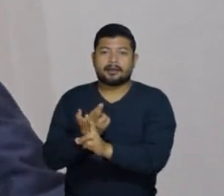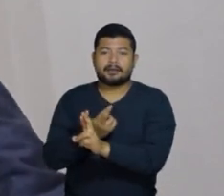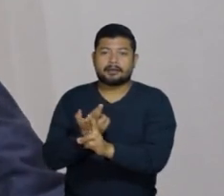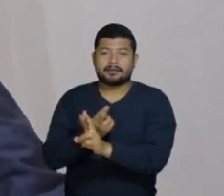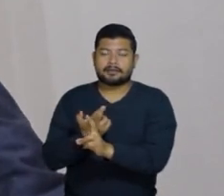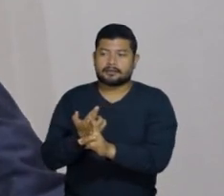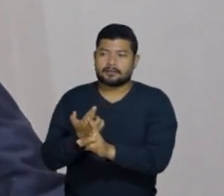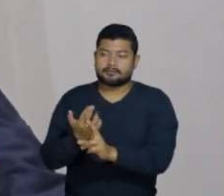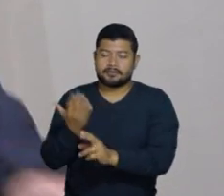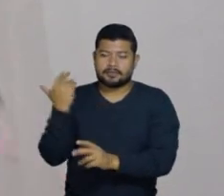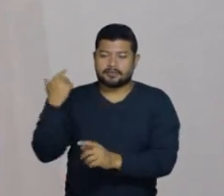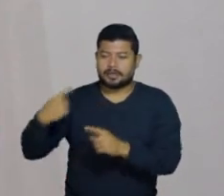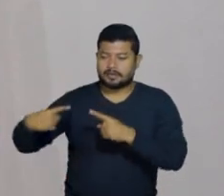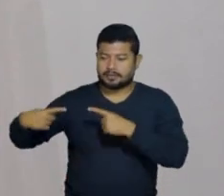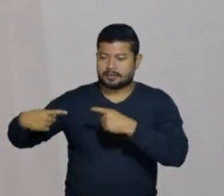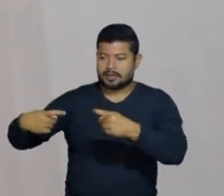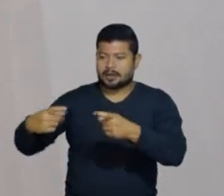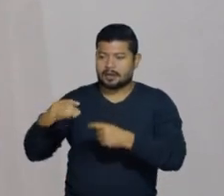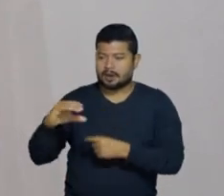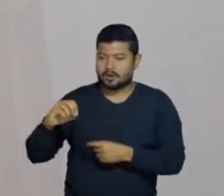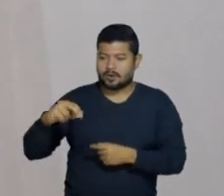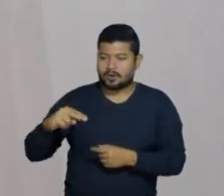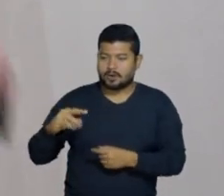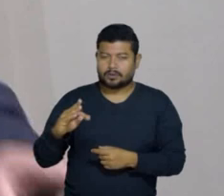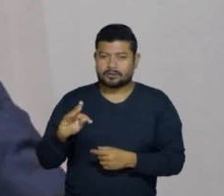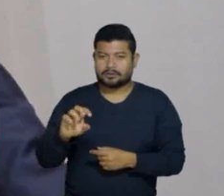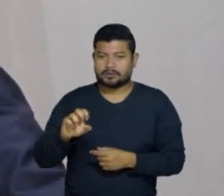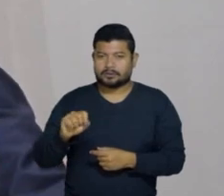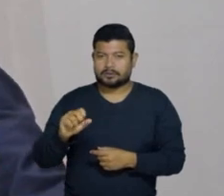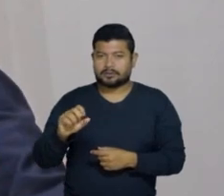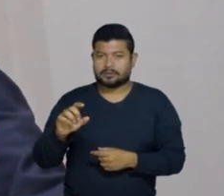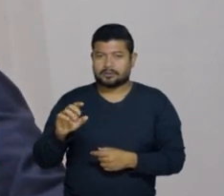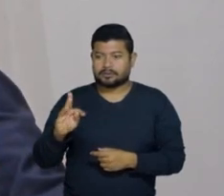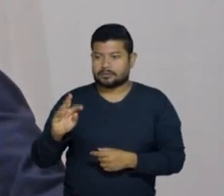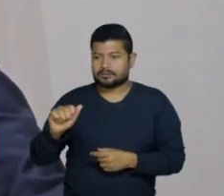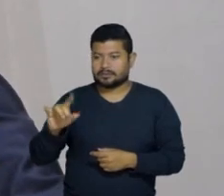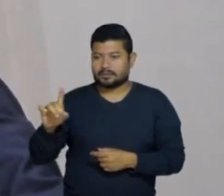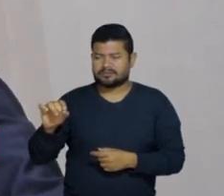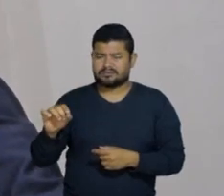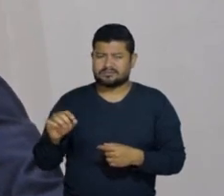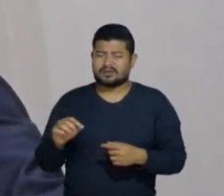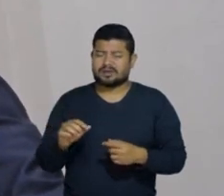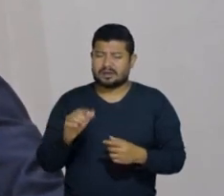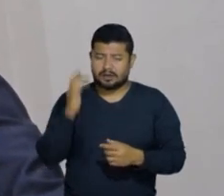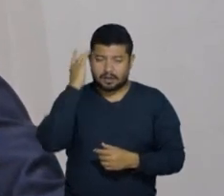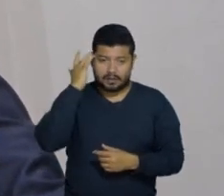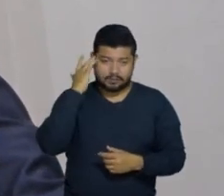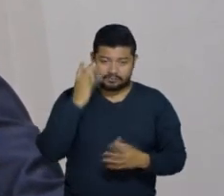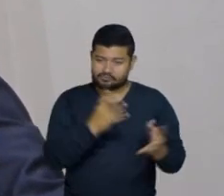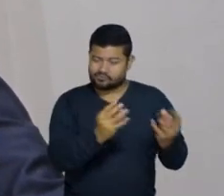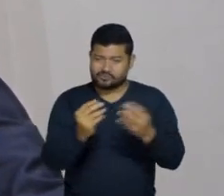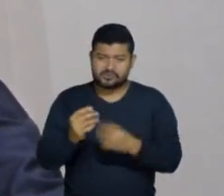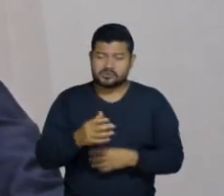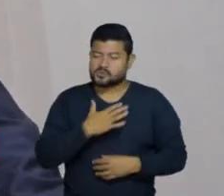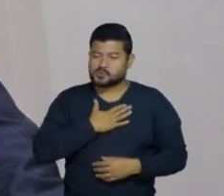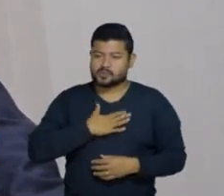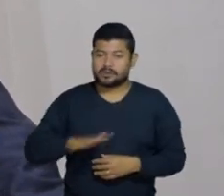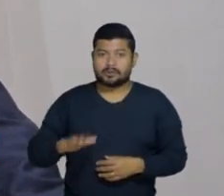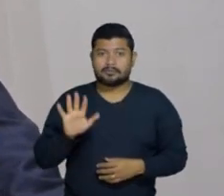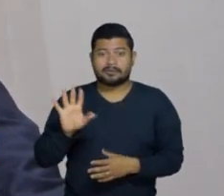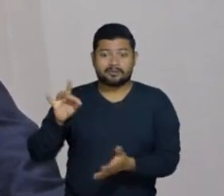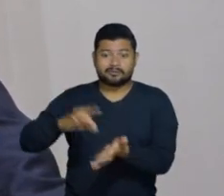contestado, que muitos talvez não gostem, mas a realidade ela é